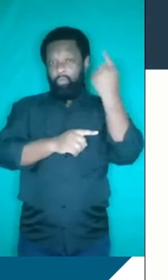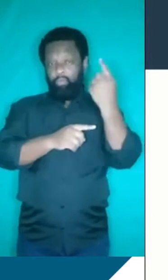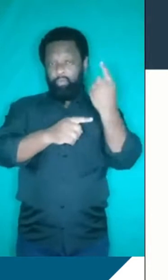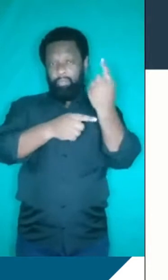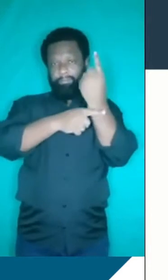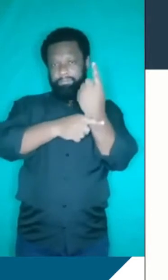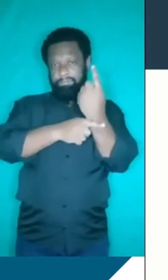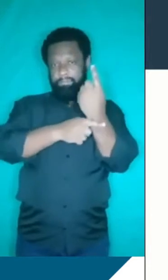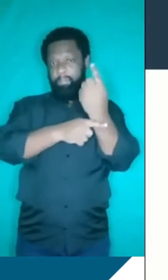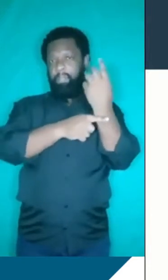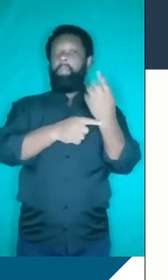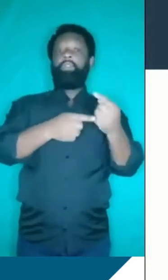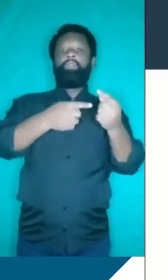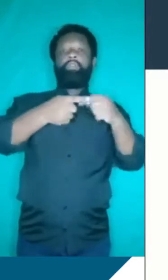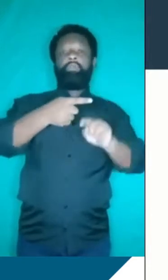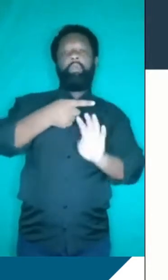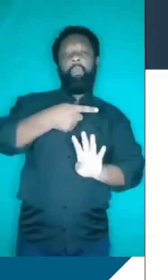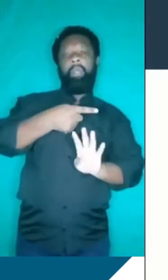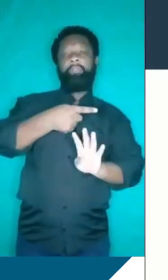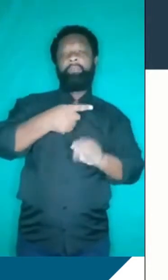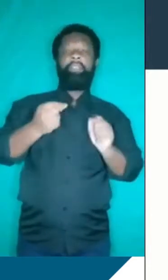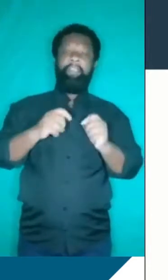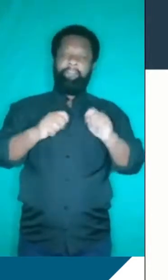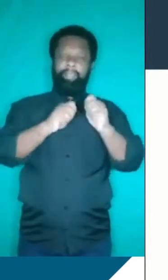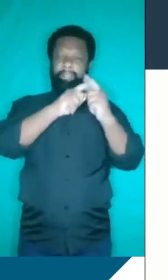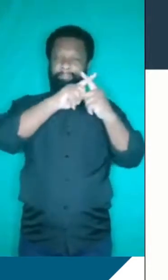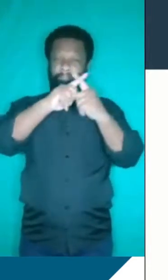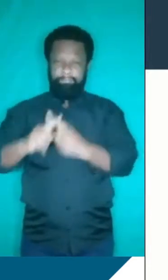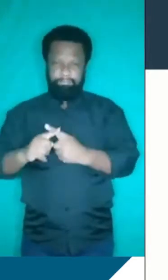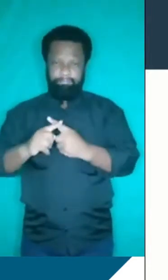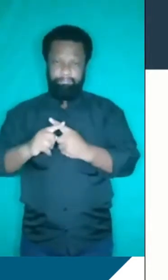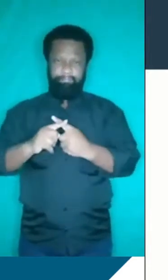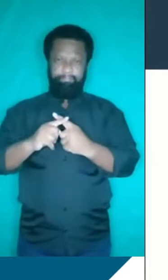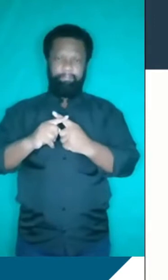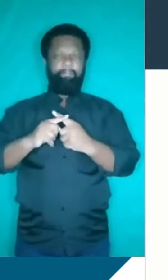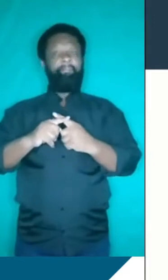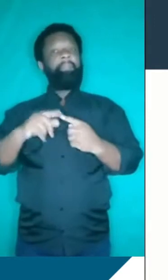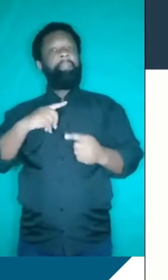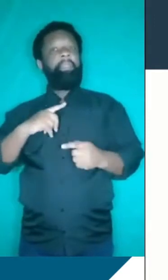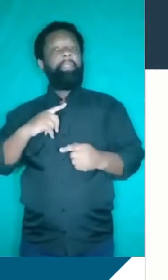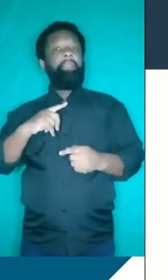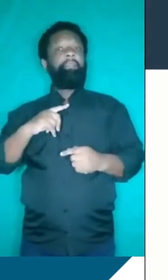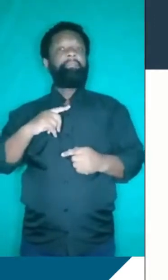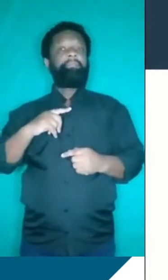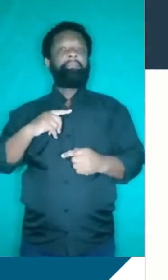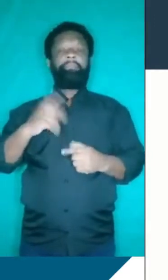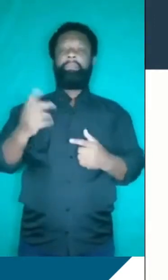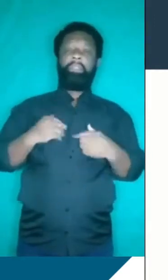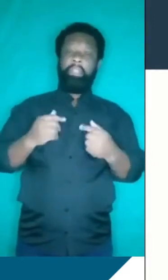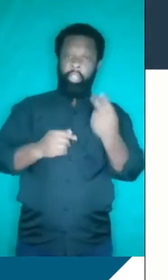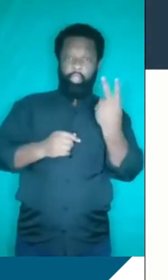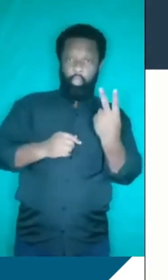4, cateto oposto sobre cateto adjacente. Ou seja, fazendo multiplicação aqui, ó, em cruz, vai